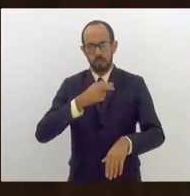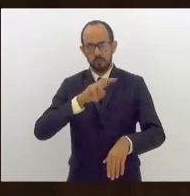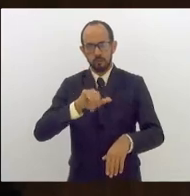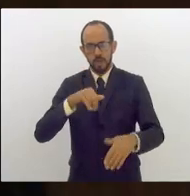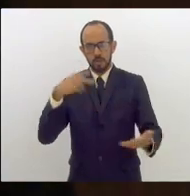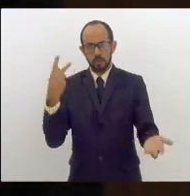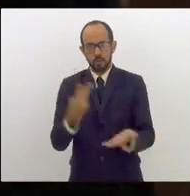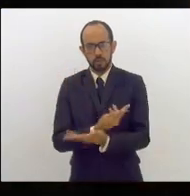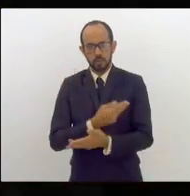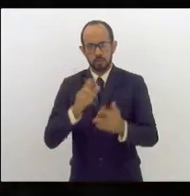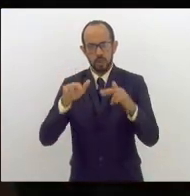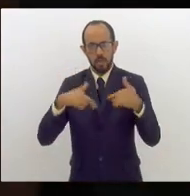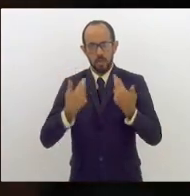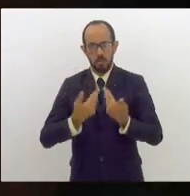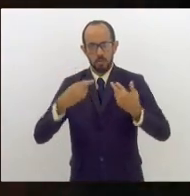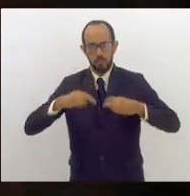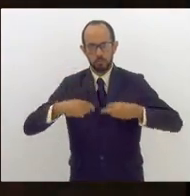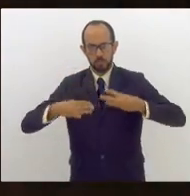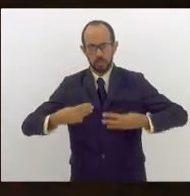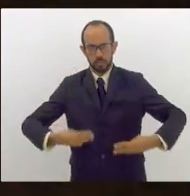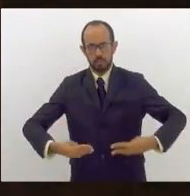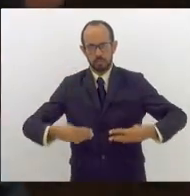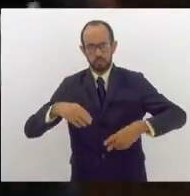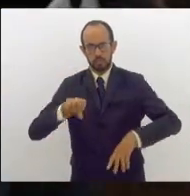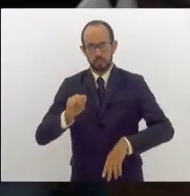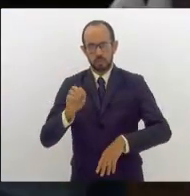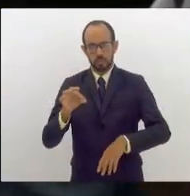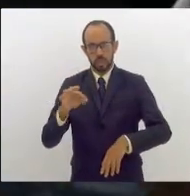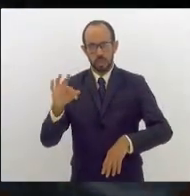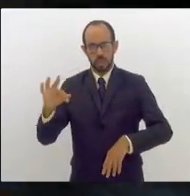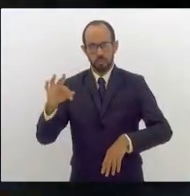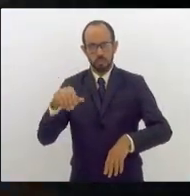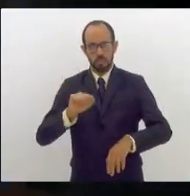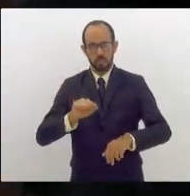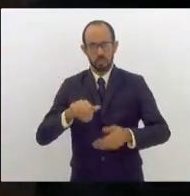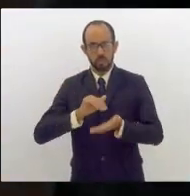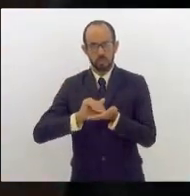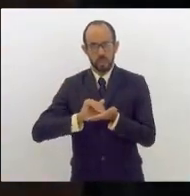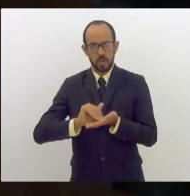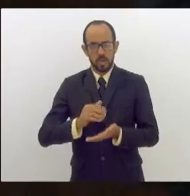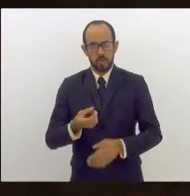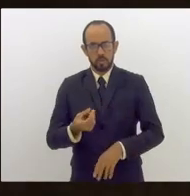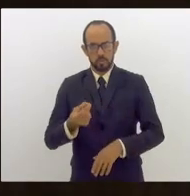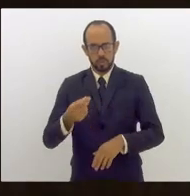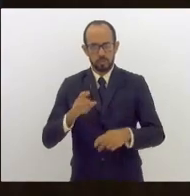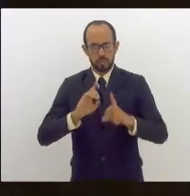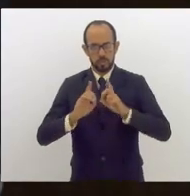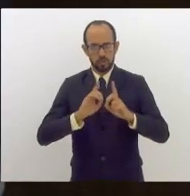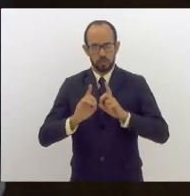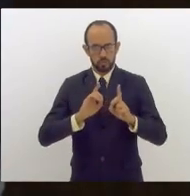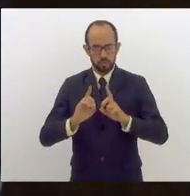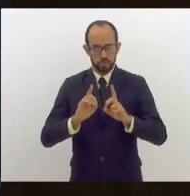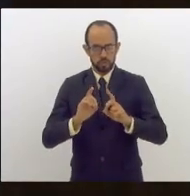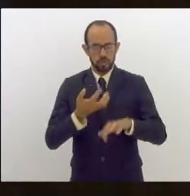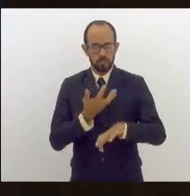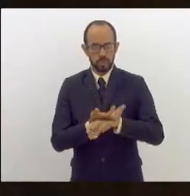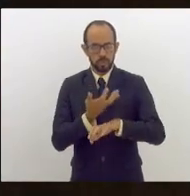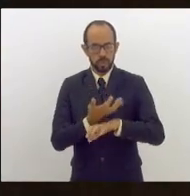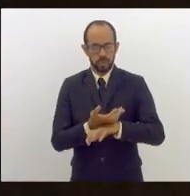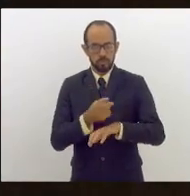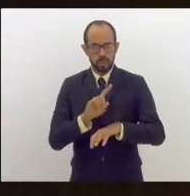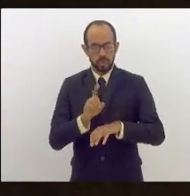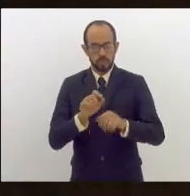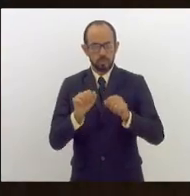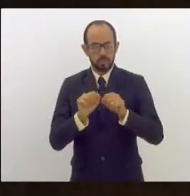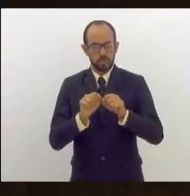do Ministro do Supremo Tribunal Federal com o secretário de fazenda para discutir a matéria para que não se faça nenhum tipo de